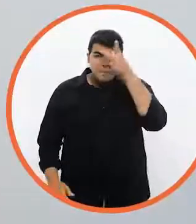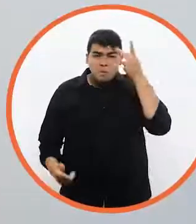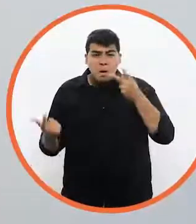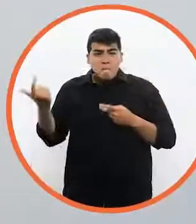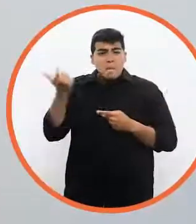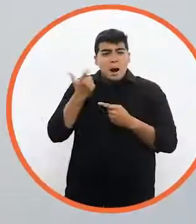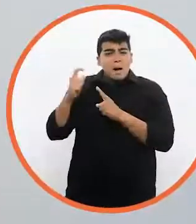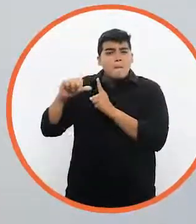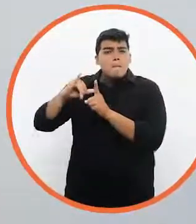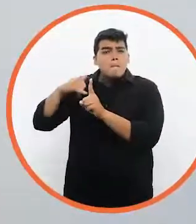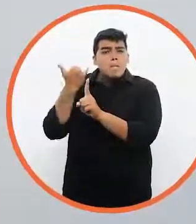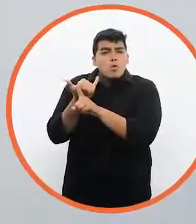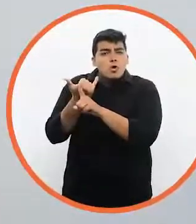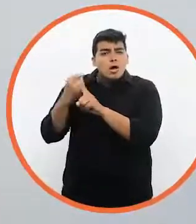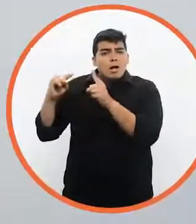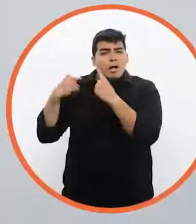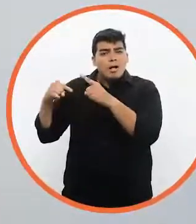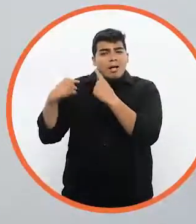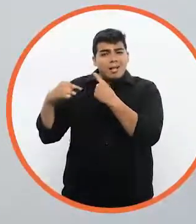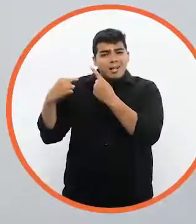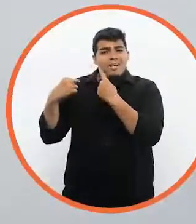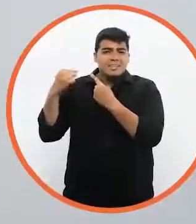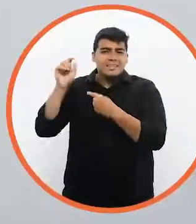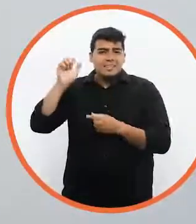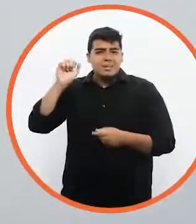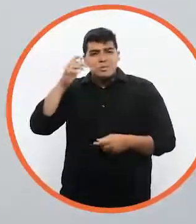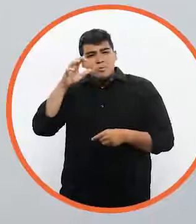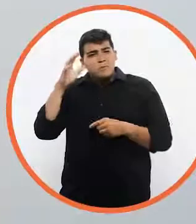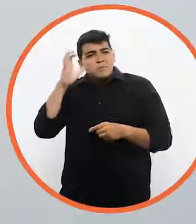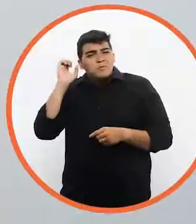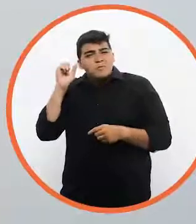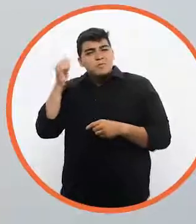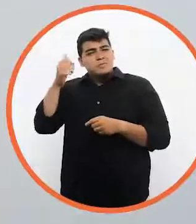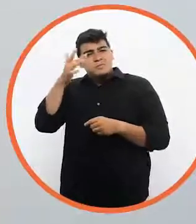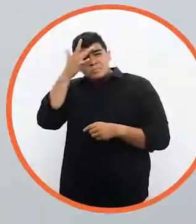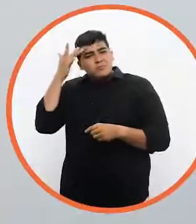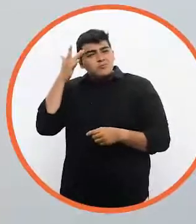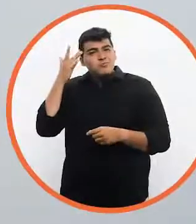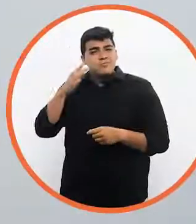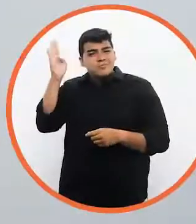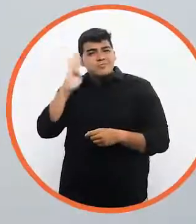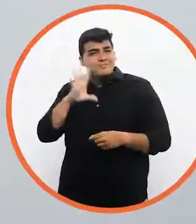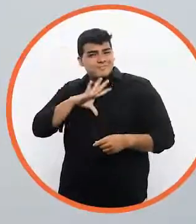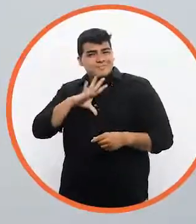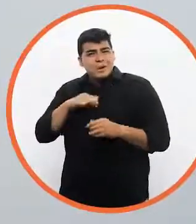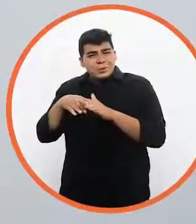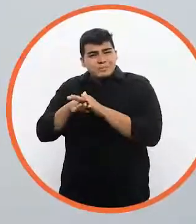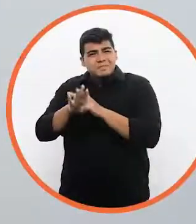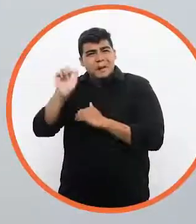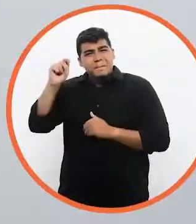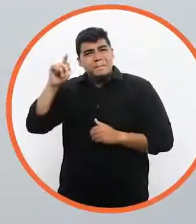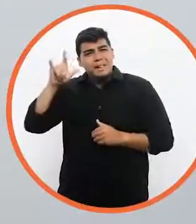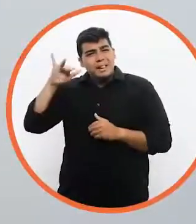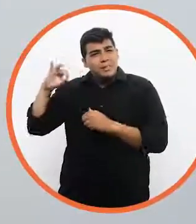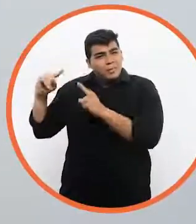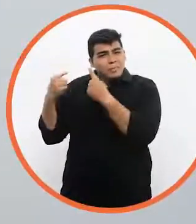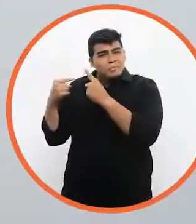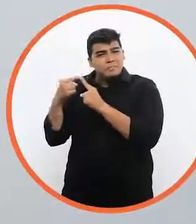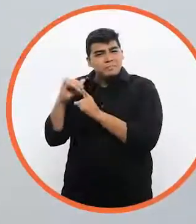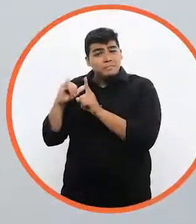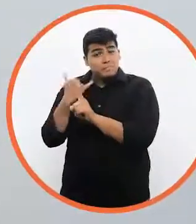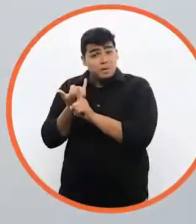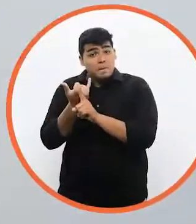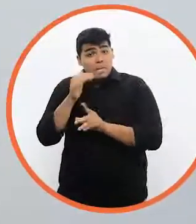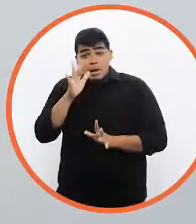nomes que são desagradáveis, e aí a gente termina se furtando de ter esses apelidos. Só que na língua